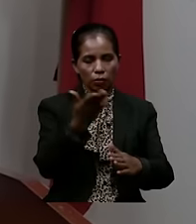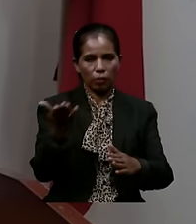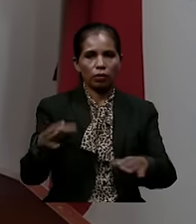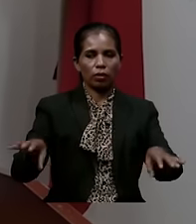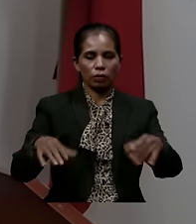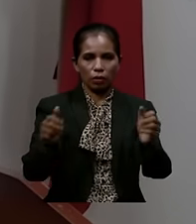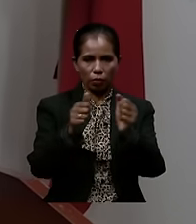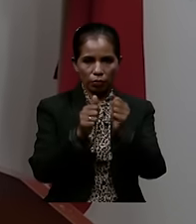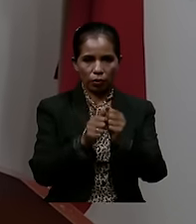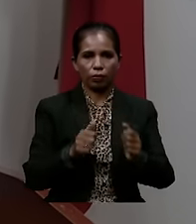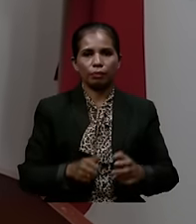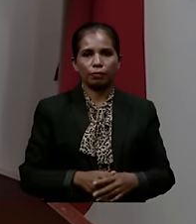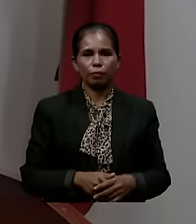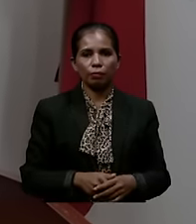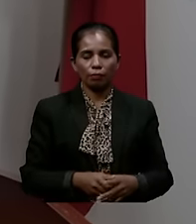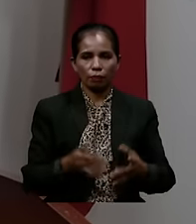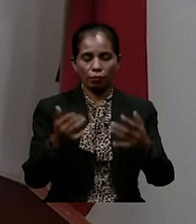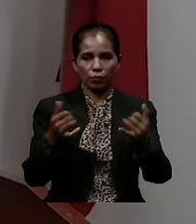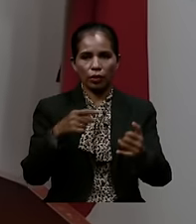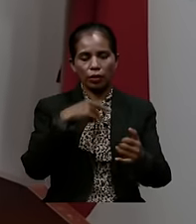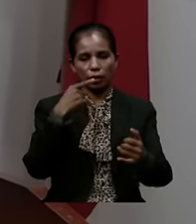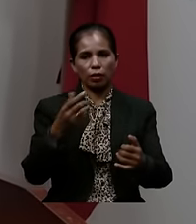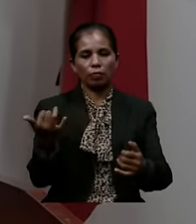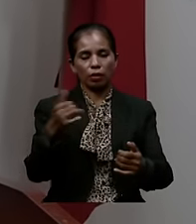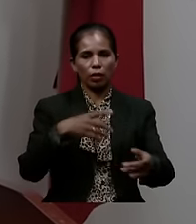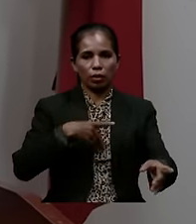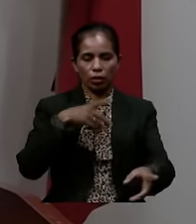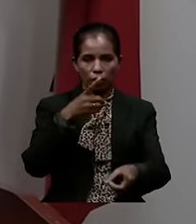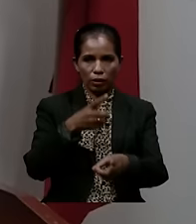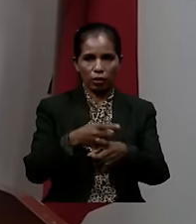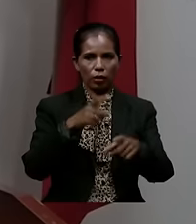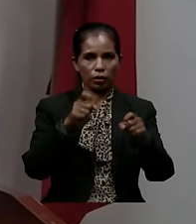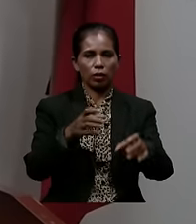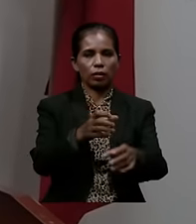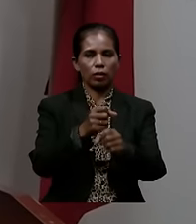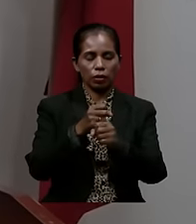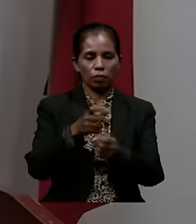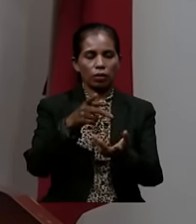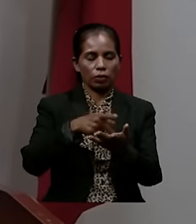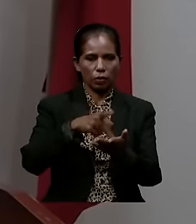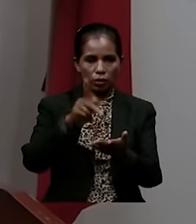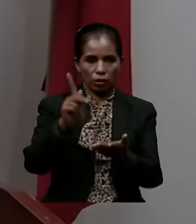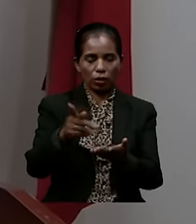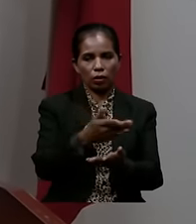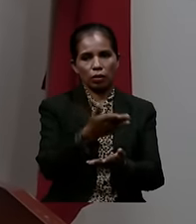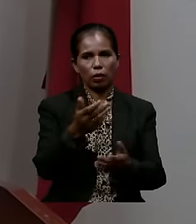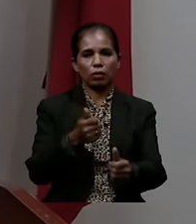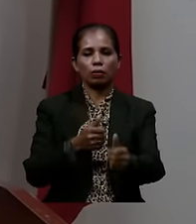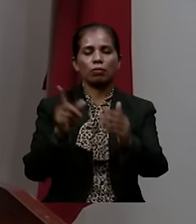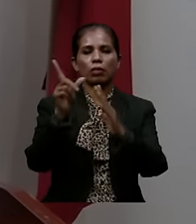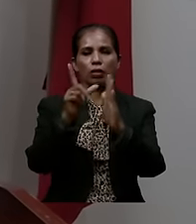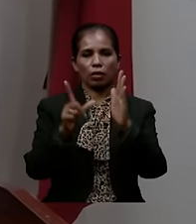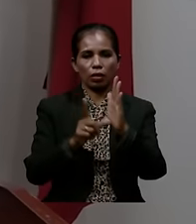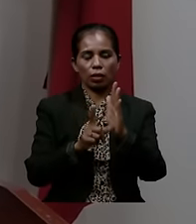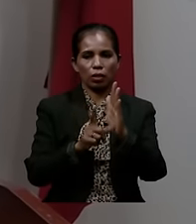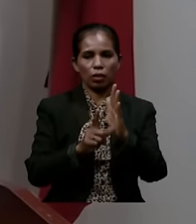coopera. E da nebema que minha direito tem que se mudar em Gantirugi, né? Tuir lei,